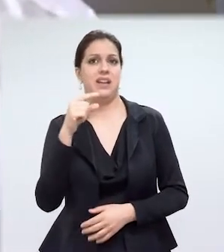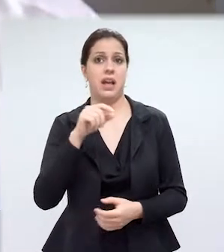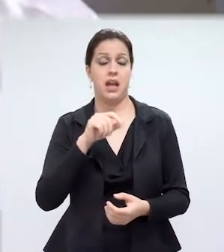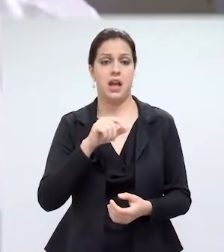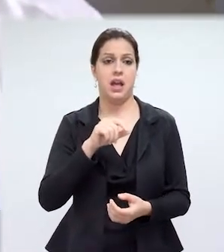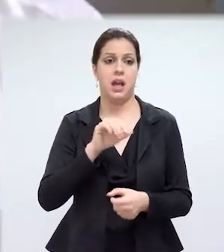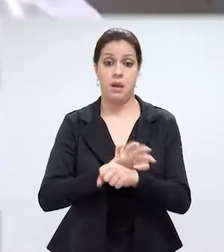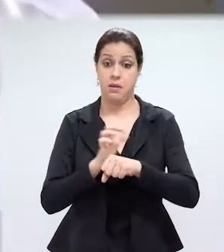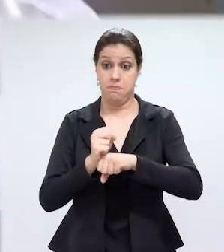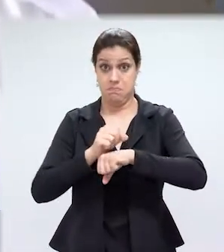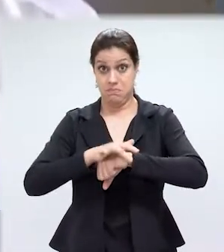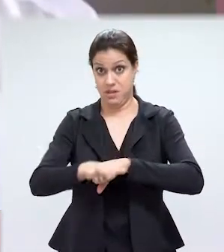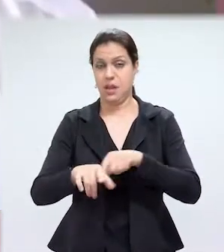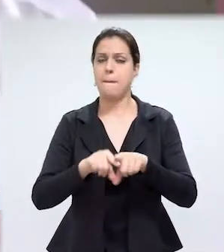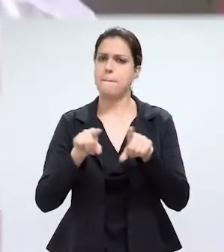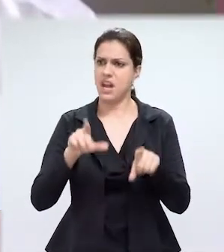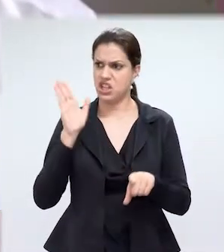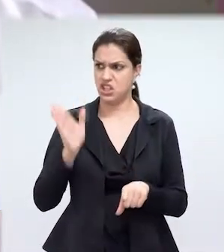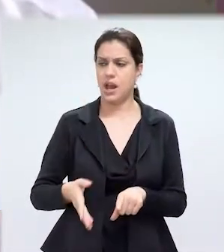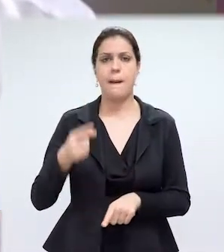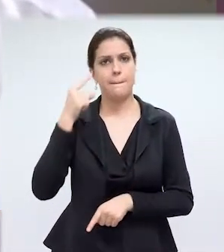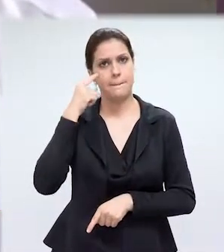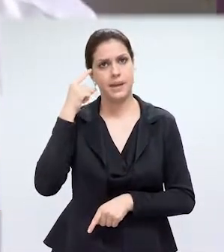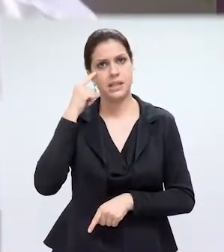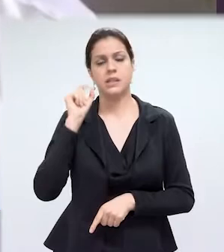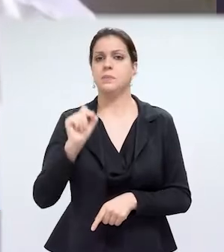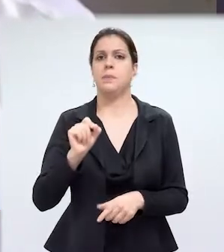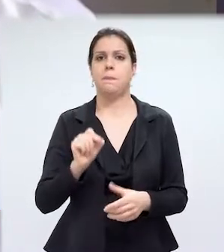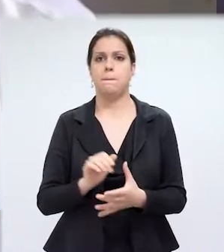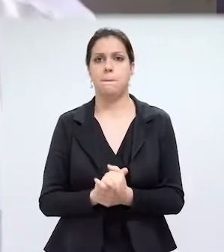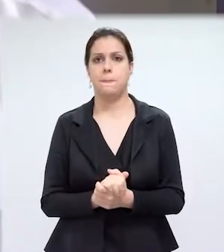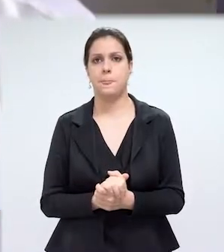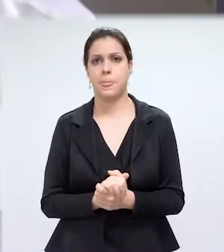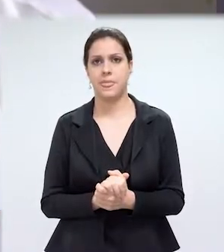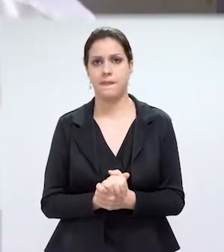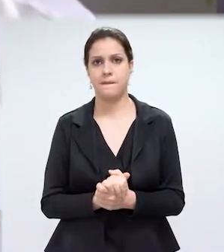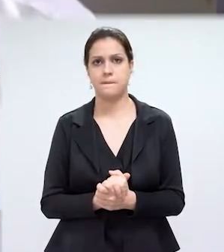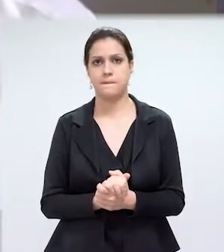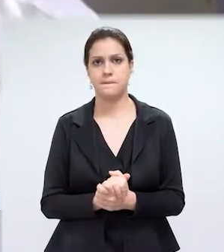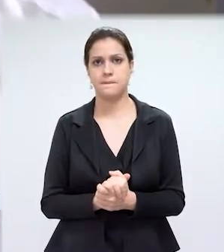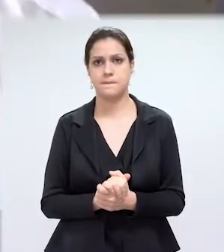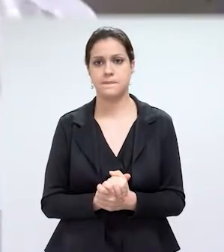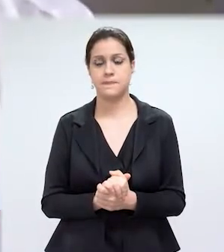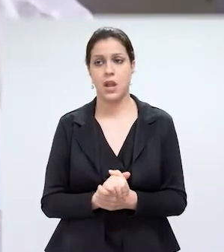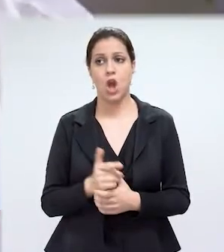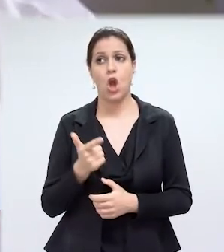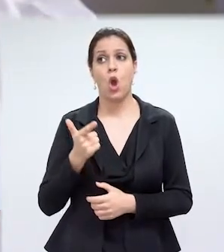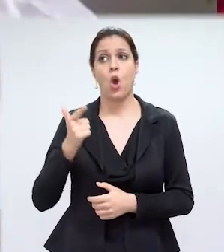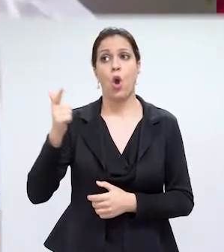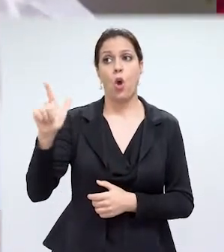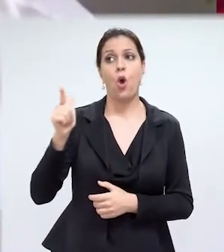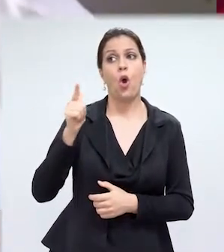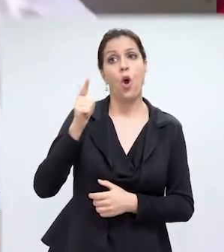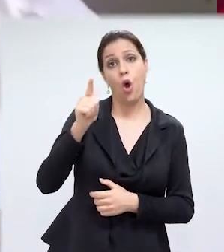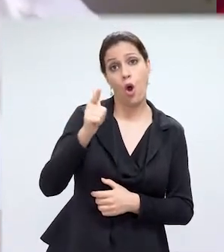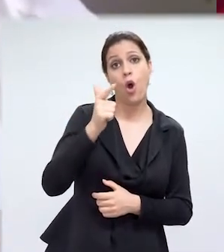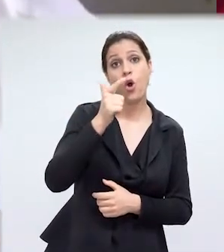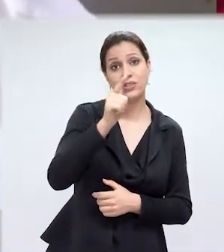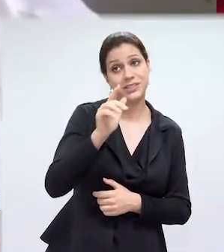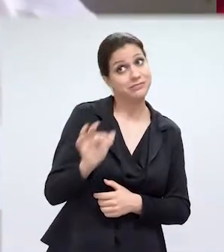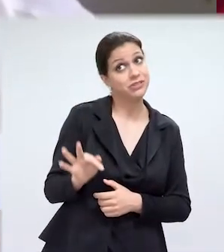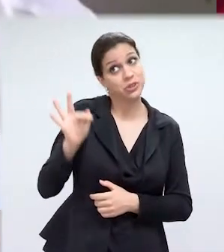nós não imaginávamos essa pandemia, mas nós já imaginamos outras